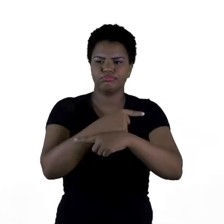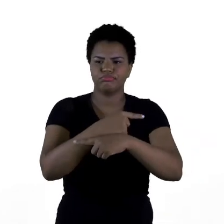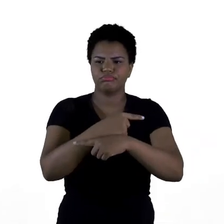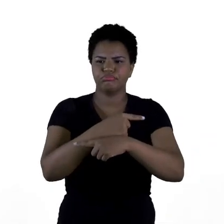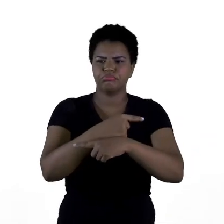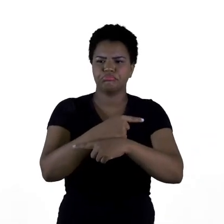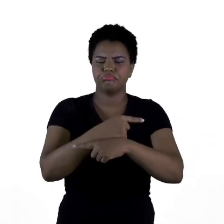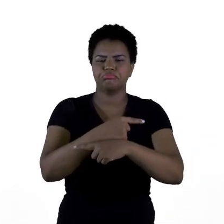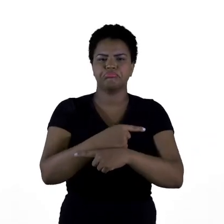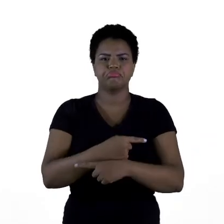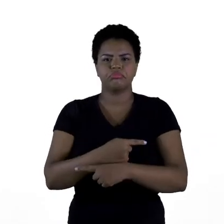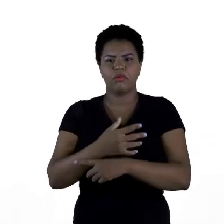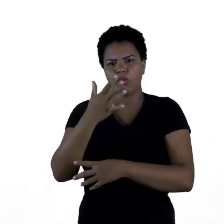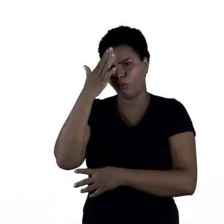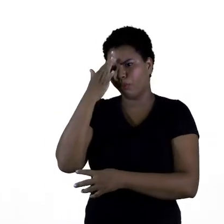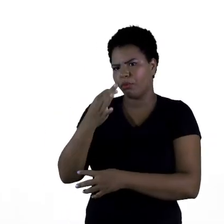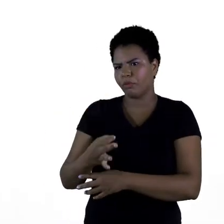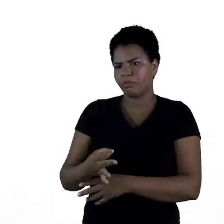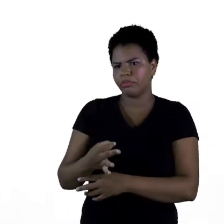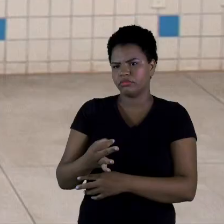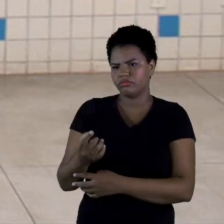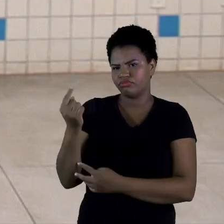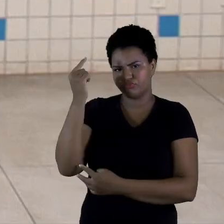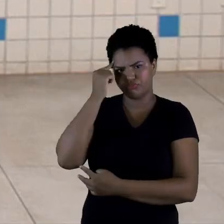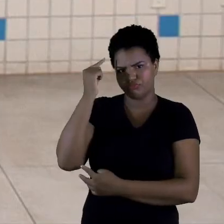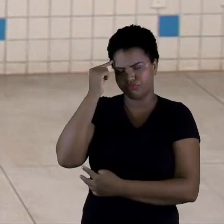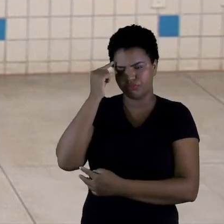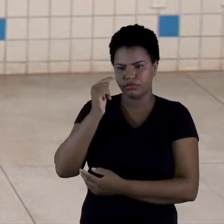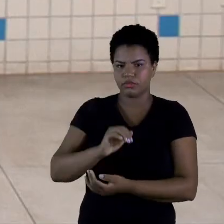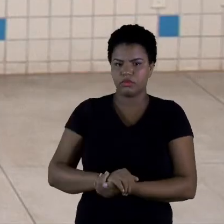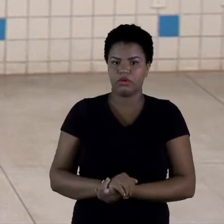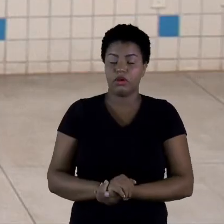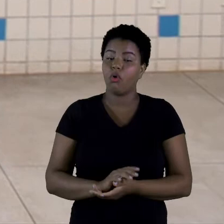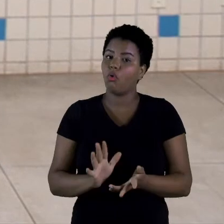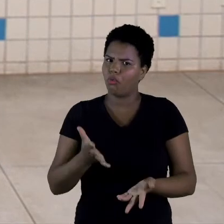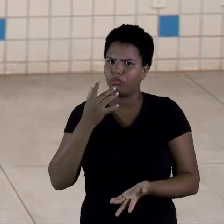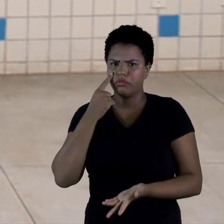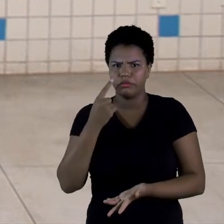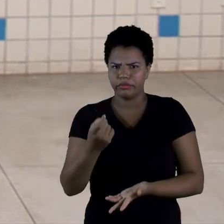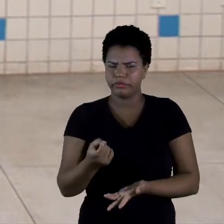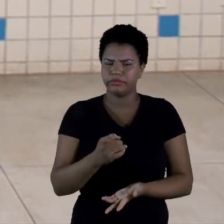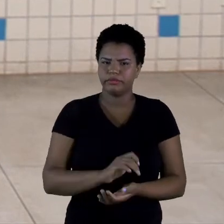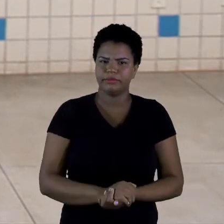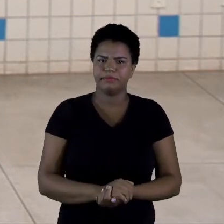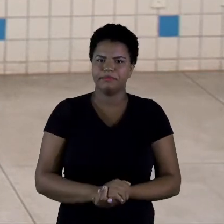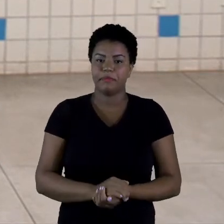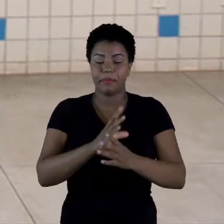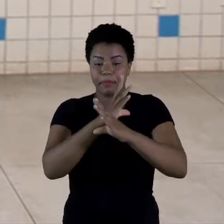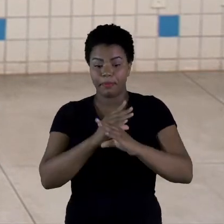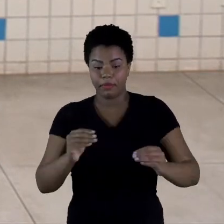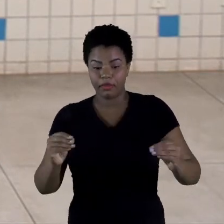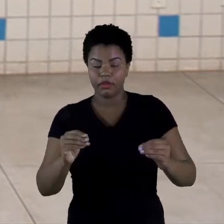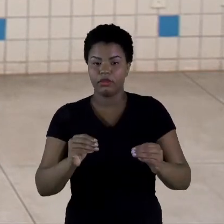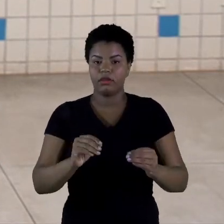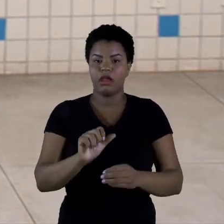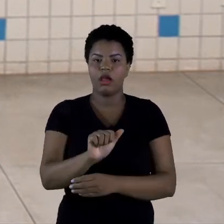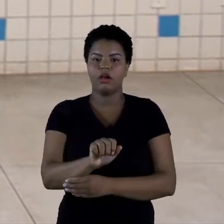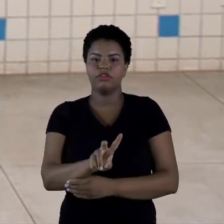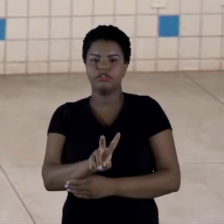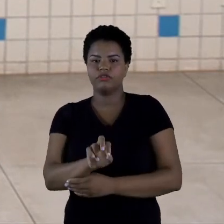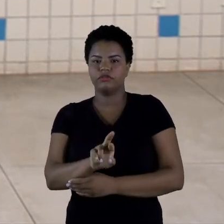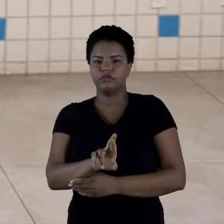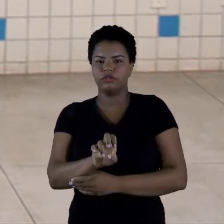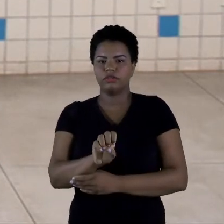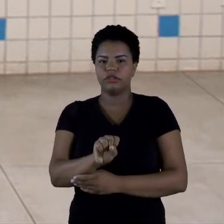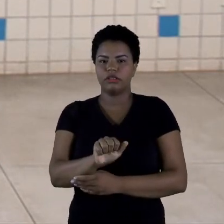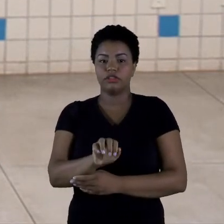contraste, compreensão do pensamento. Olha só que interessante. Essas conjunções adversativas, elas